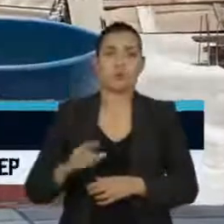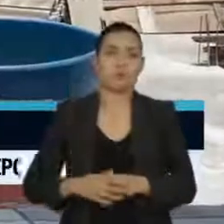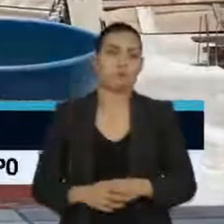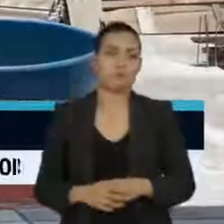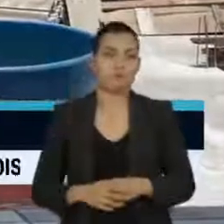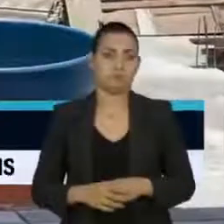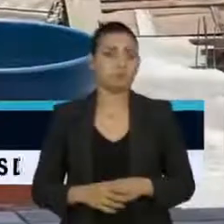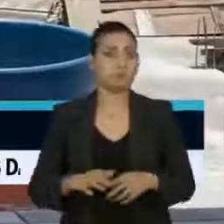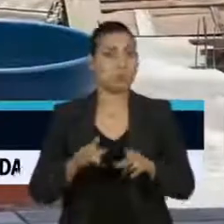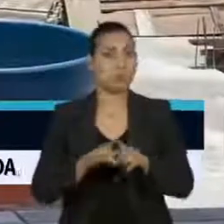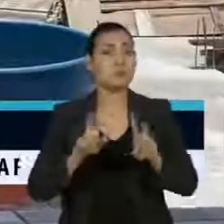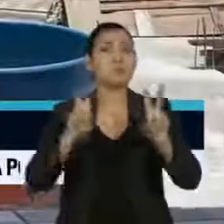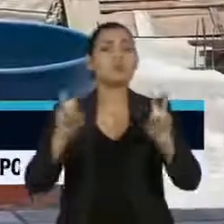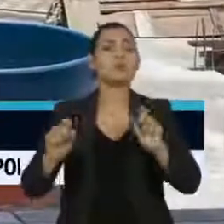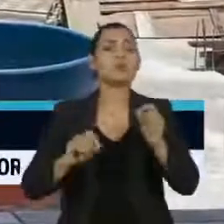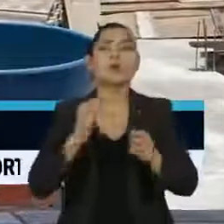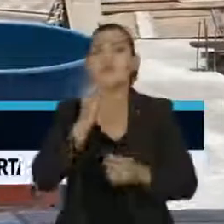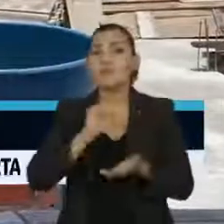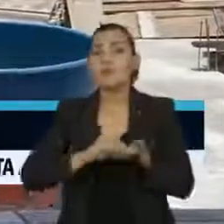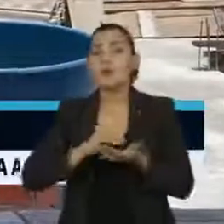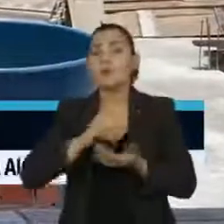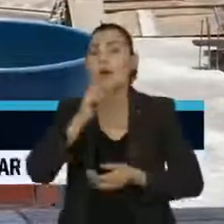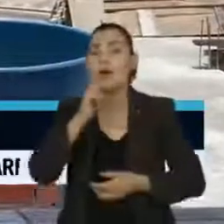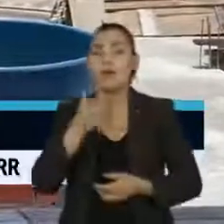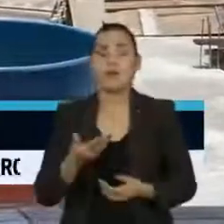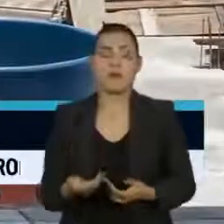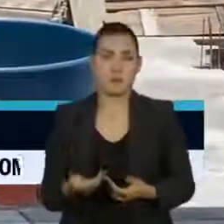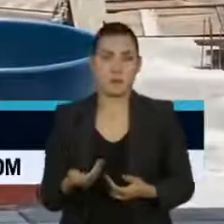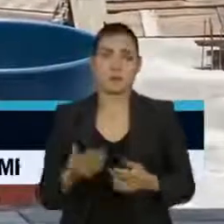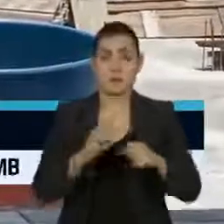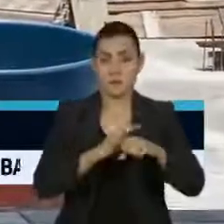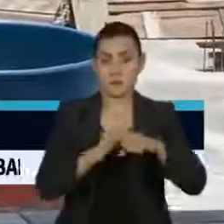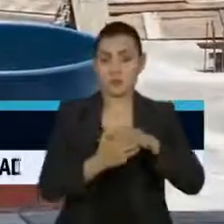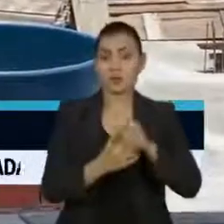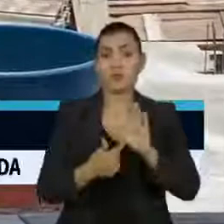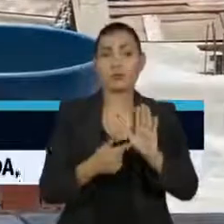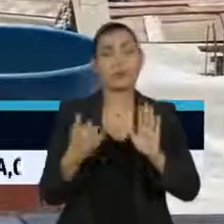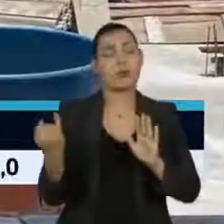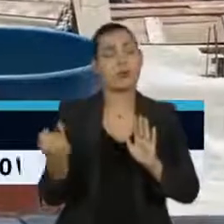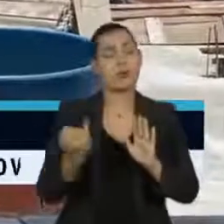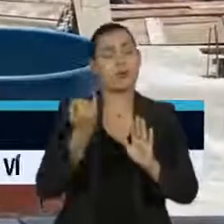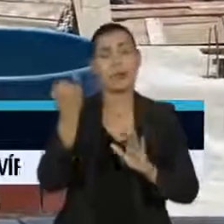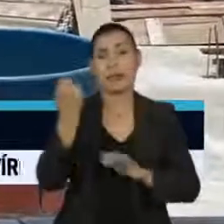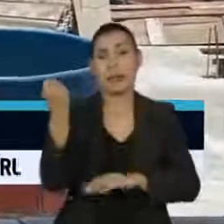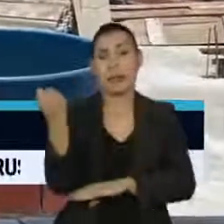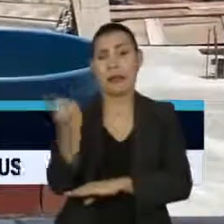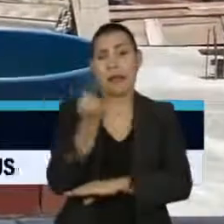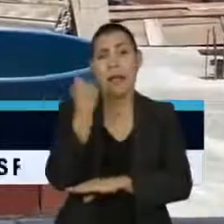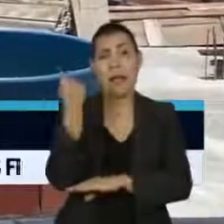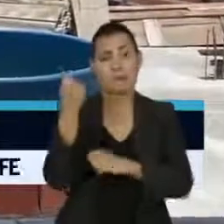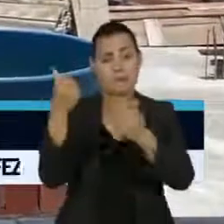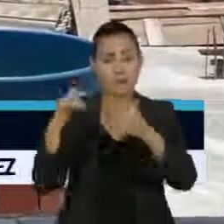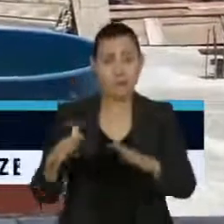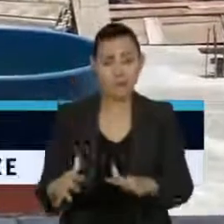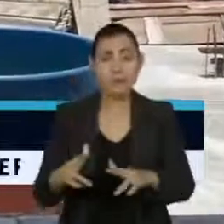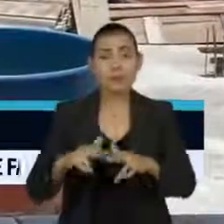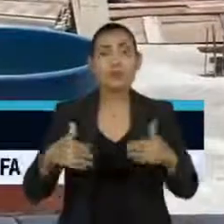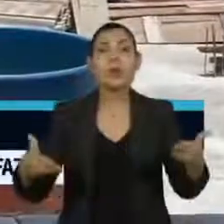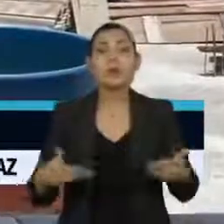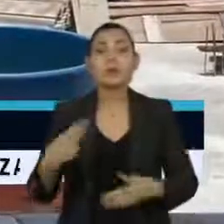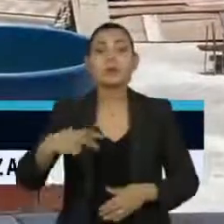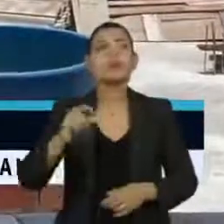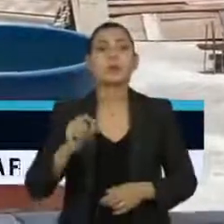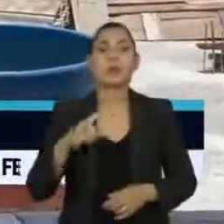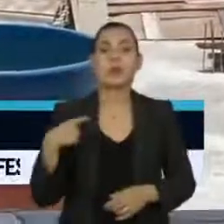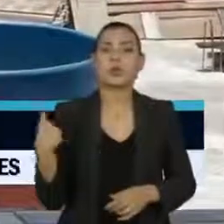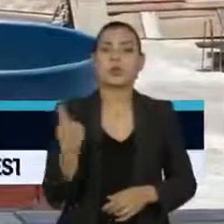Há relatos de falta de água, por exemplo. A pandemia só agravou esse contexto. E aqui o lema é: